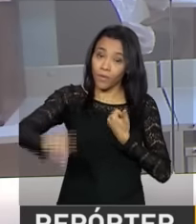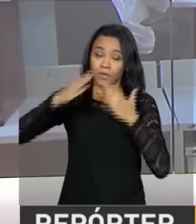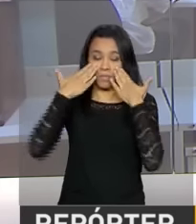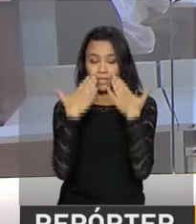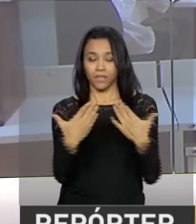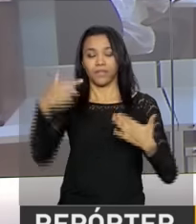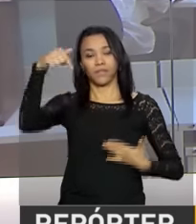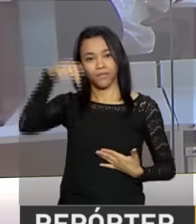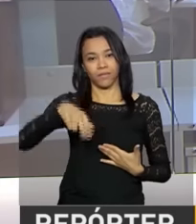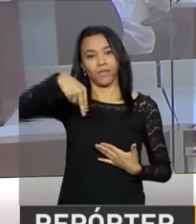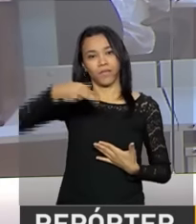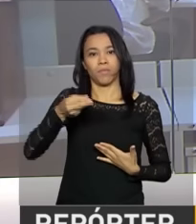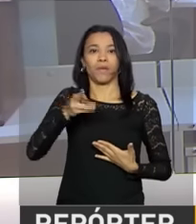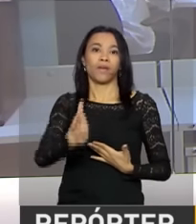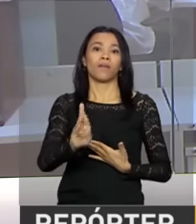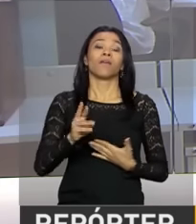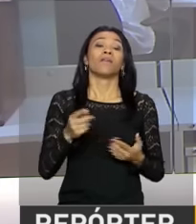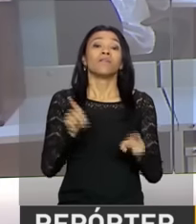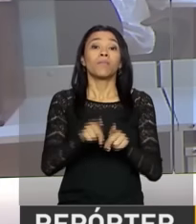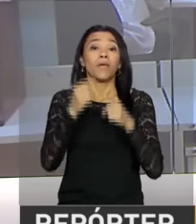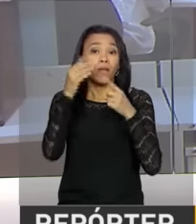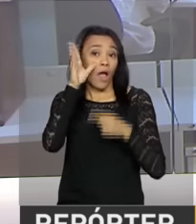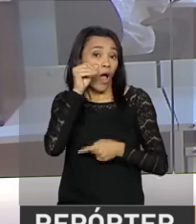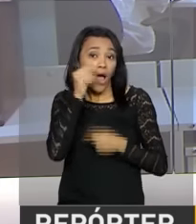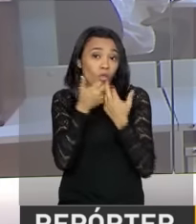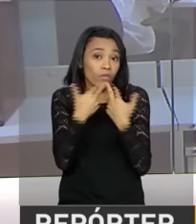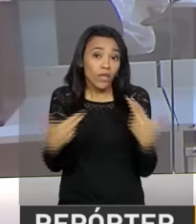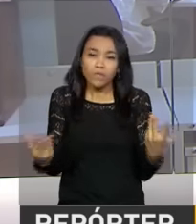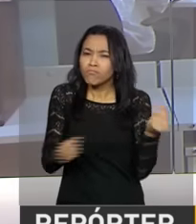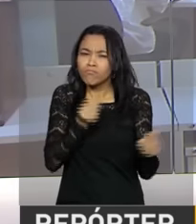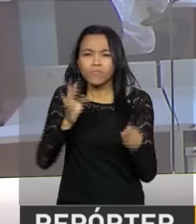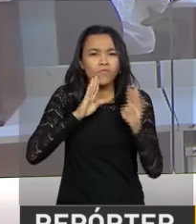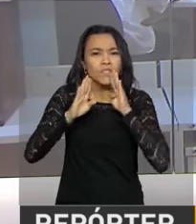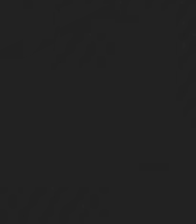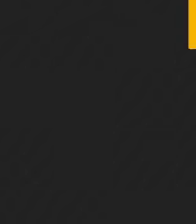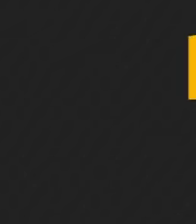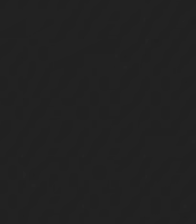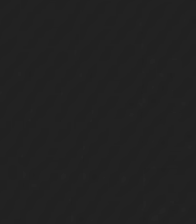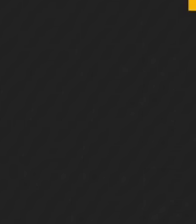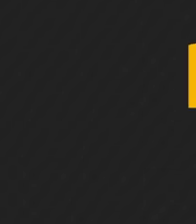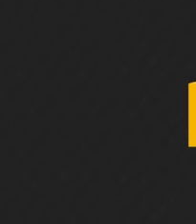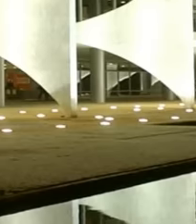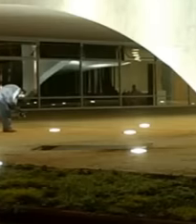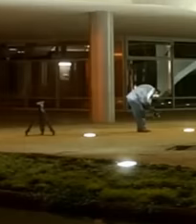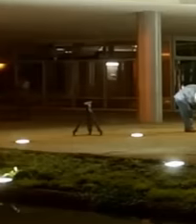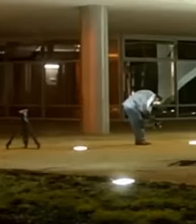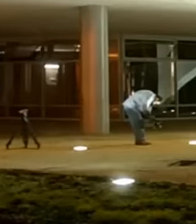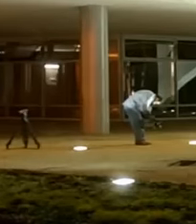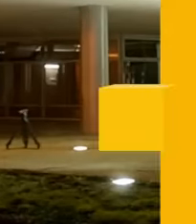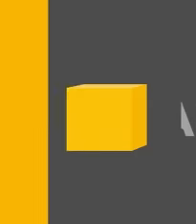edição do Repórter NBR. Acompanhe também as novidades em nossas redes sociais.